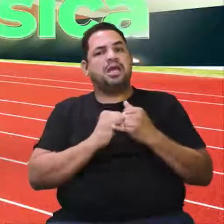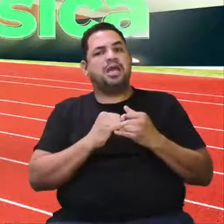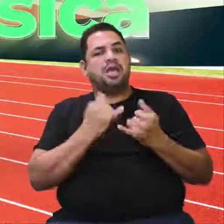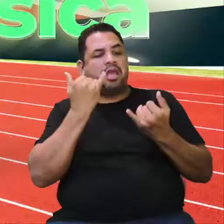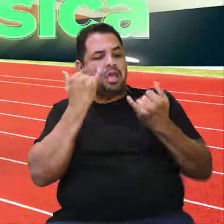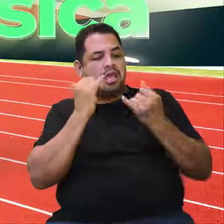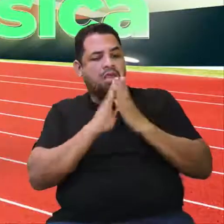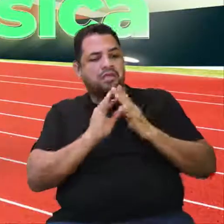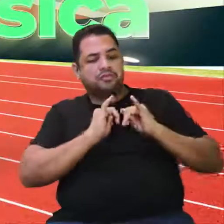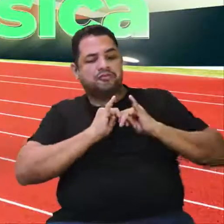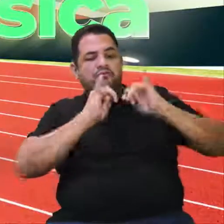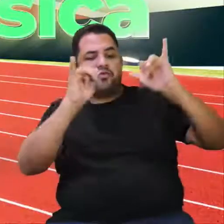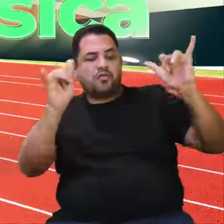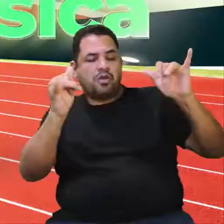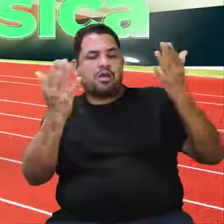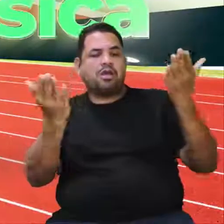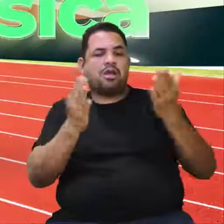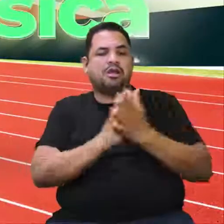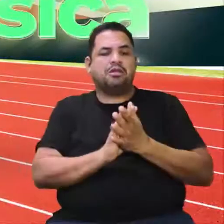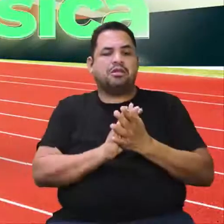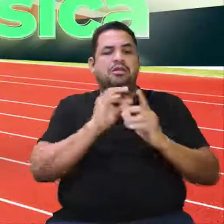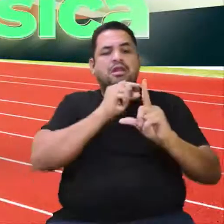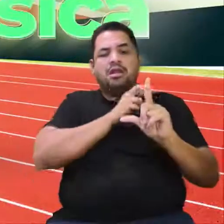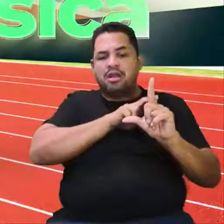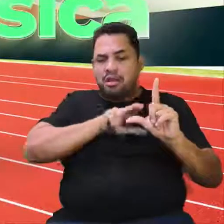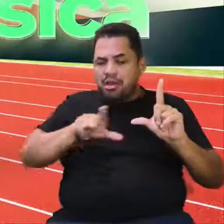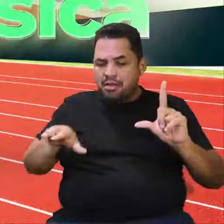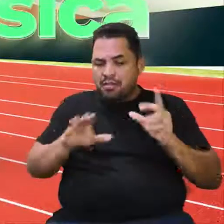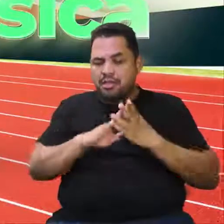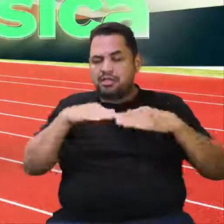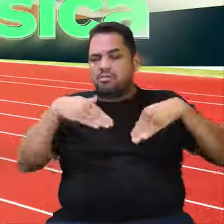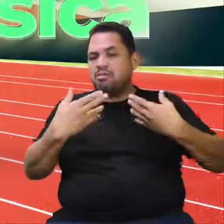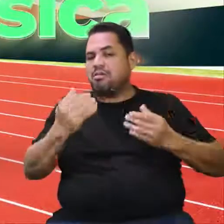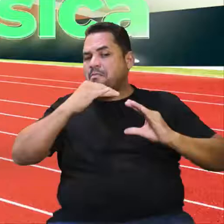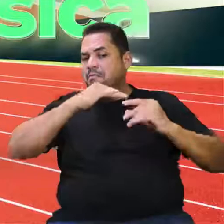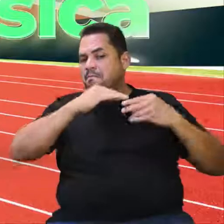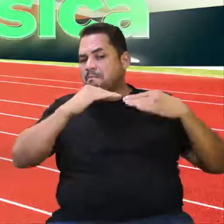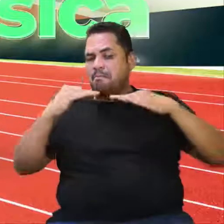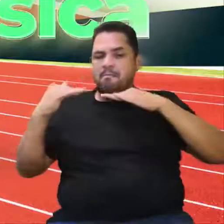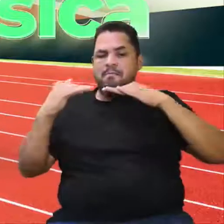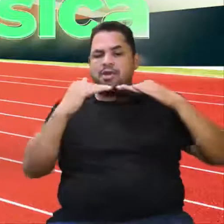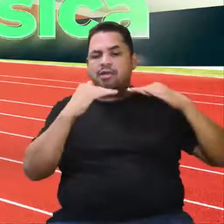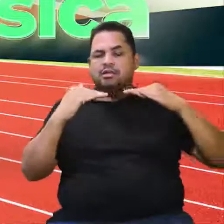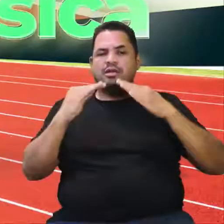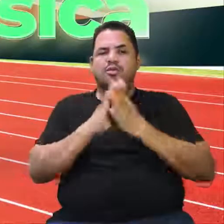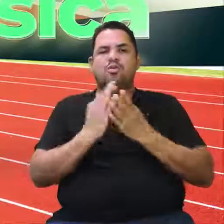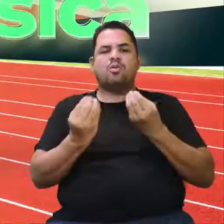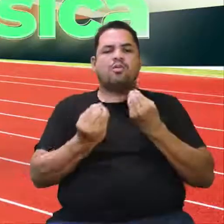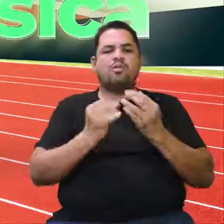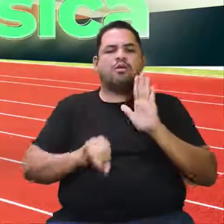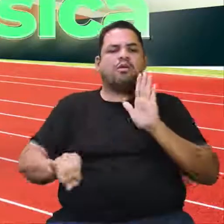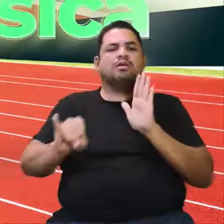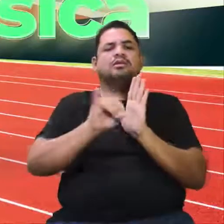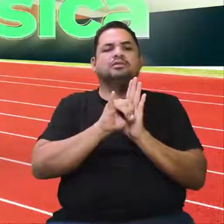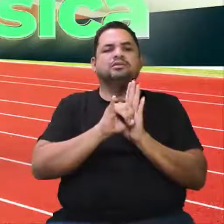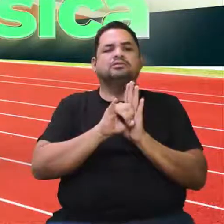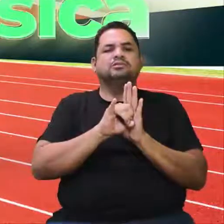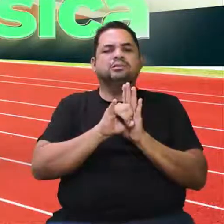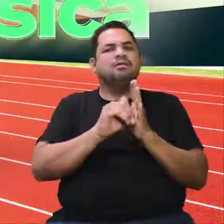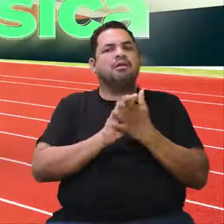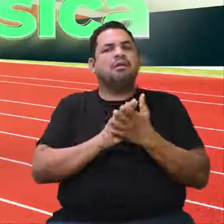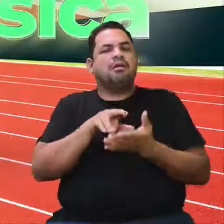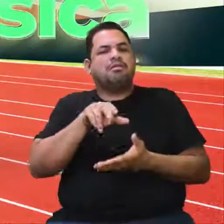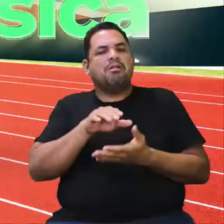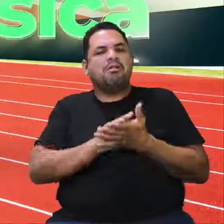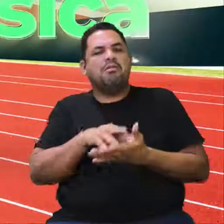mídia, né? Como que ele vem posto pelos padrões e qual que é a identidade, como que eu me vejo, identidade que nem o RG